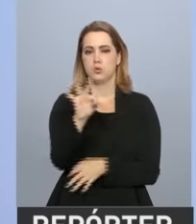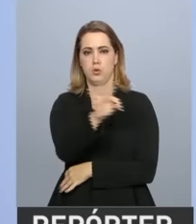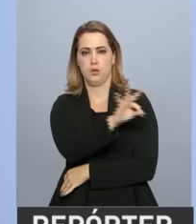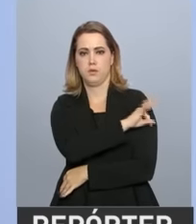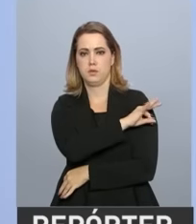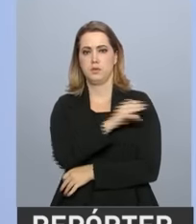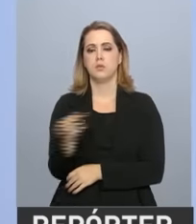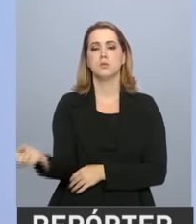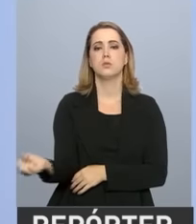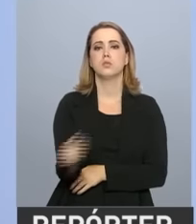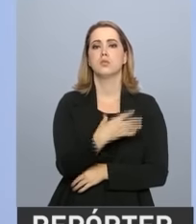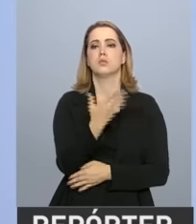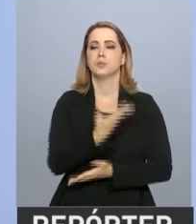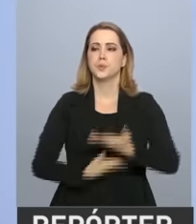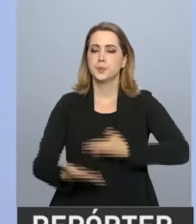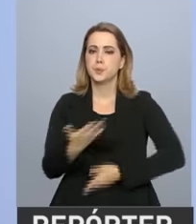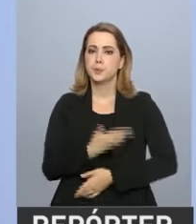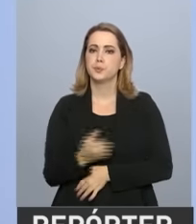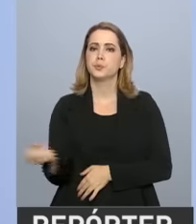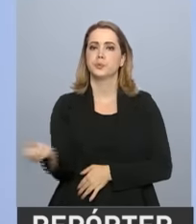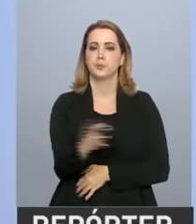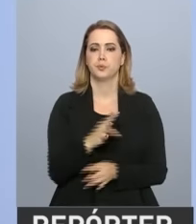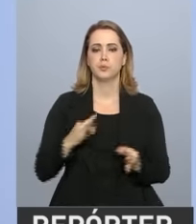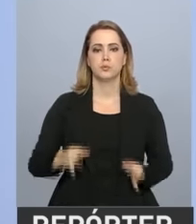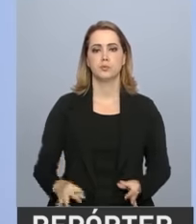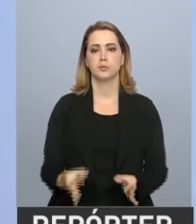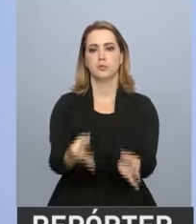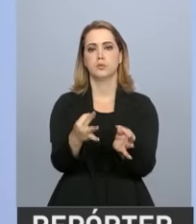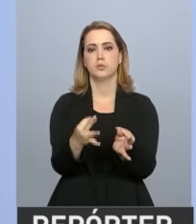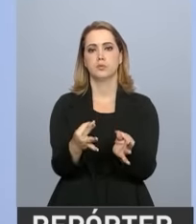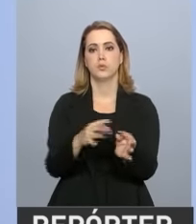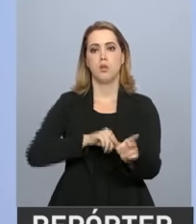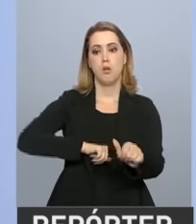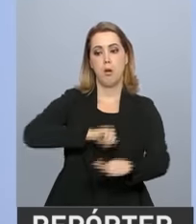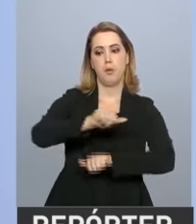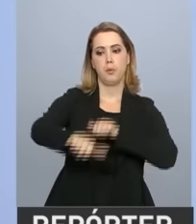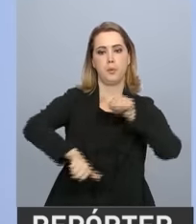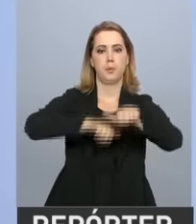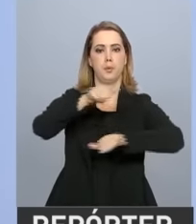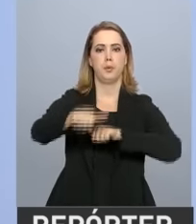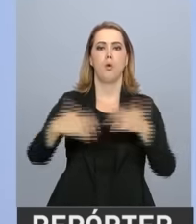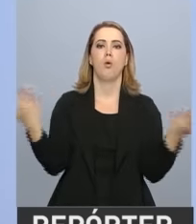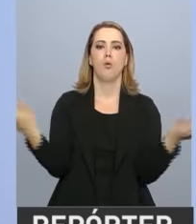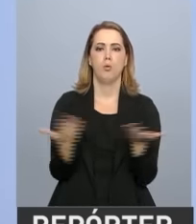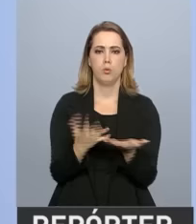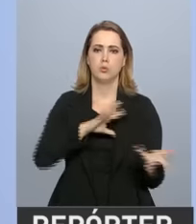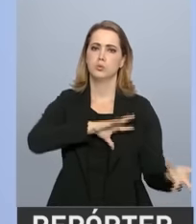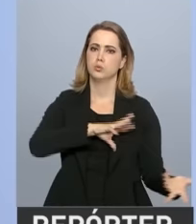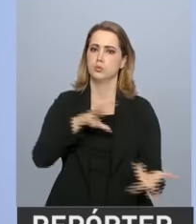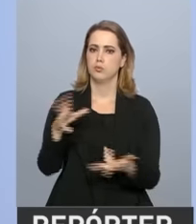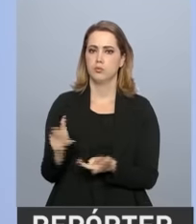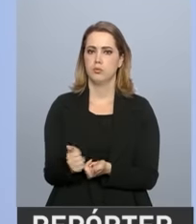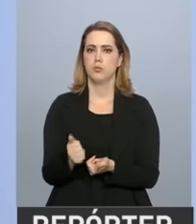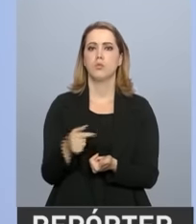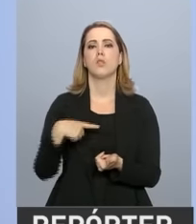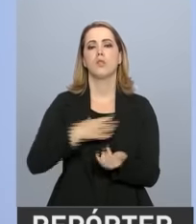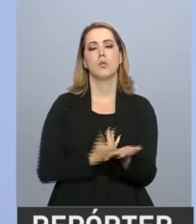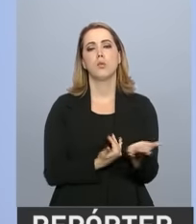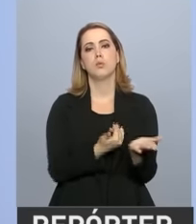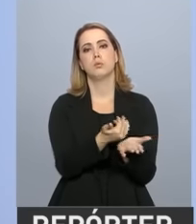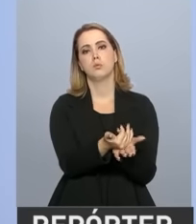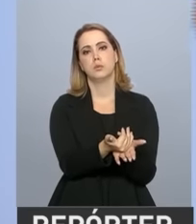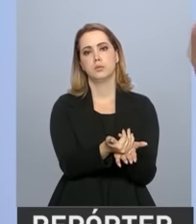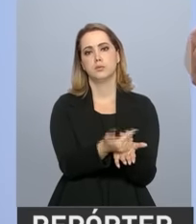novos negócios, novas tecnologias. A revolução que hoje se dá no mundo, ela